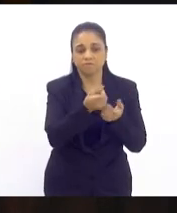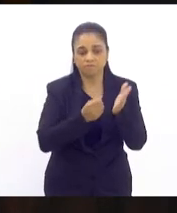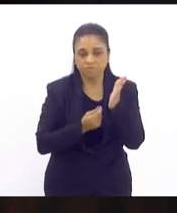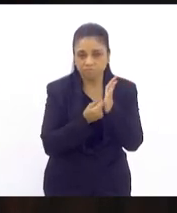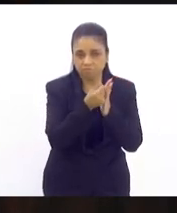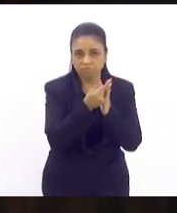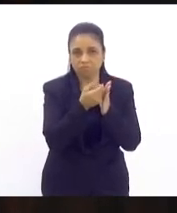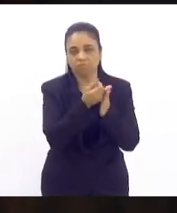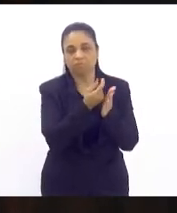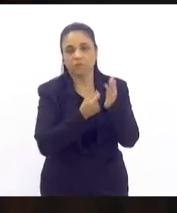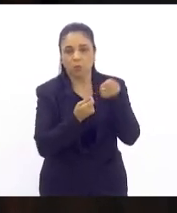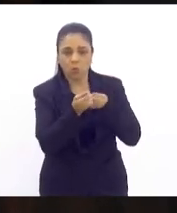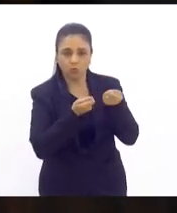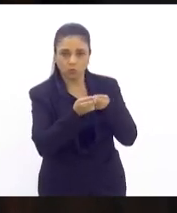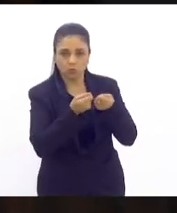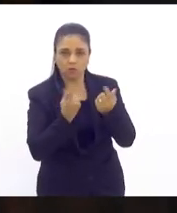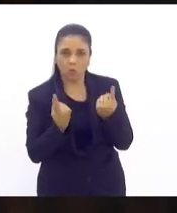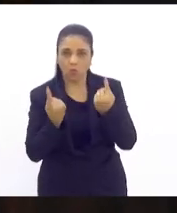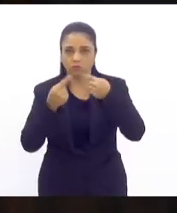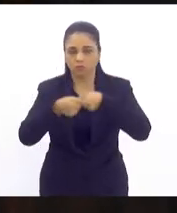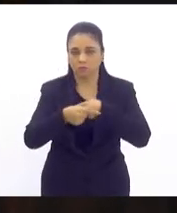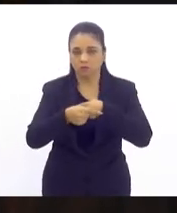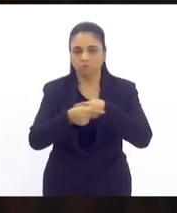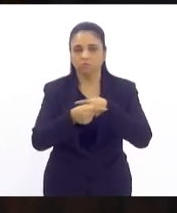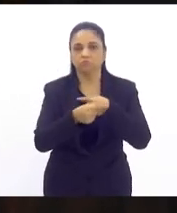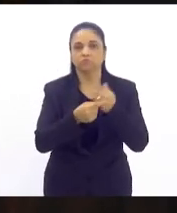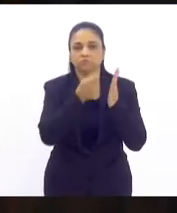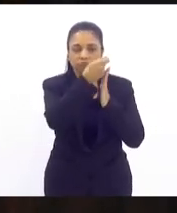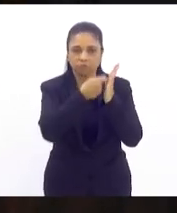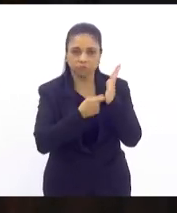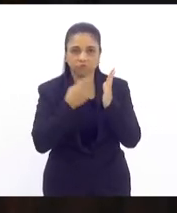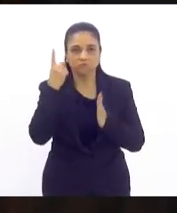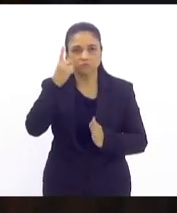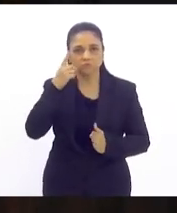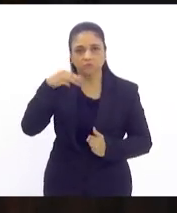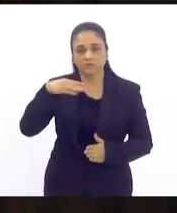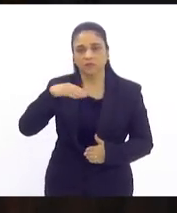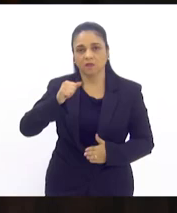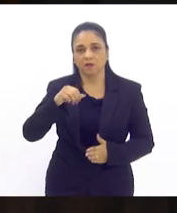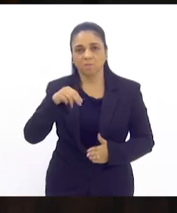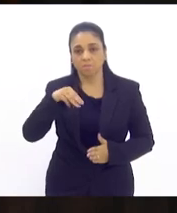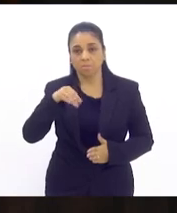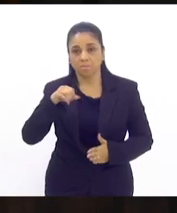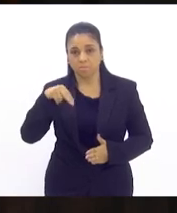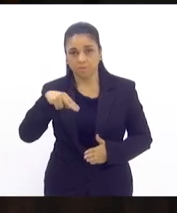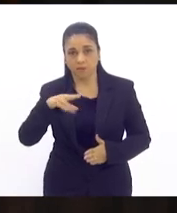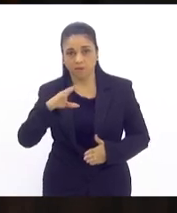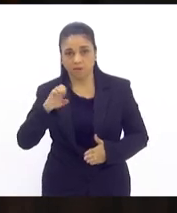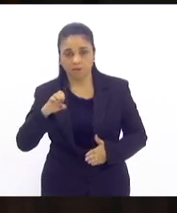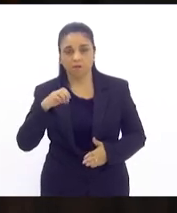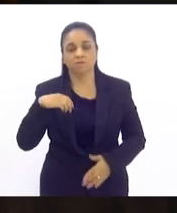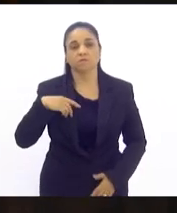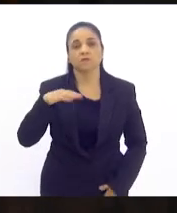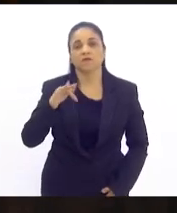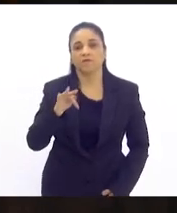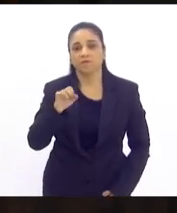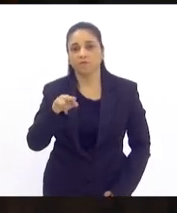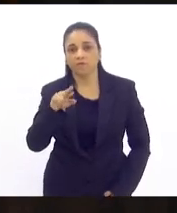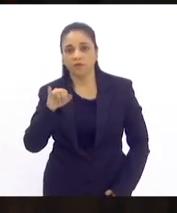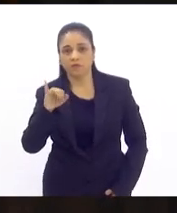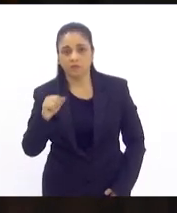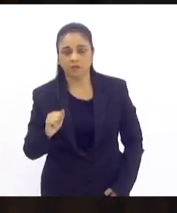fiscalização financeira e controle contrário relatores deputados Carlos Mickey o Helbert Rezende Renan Feirinha e